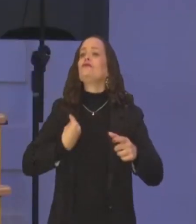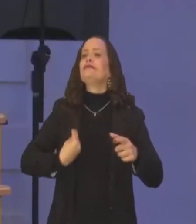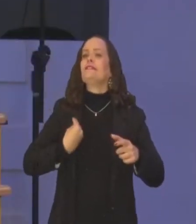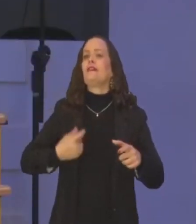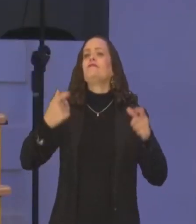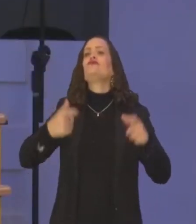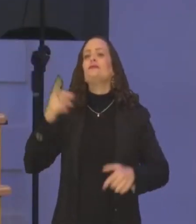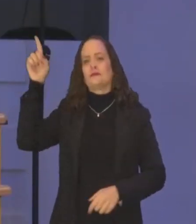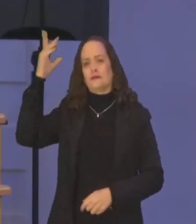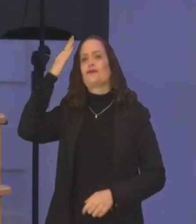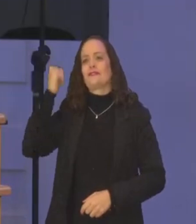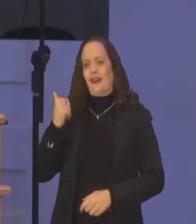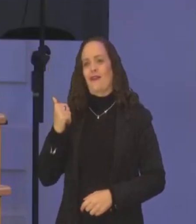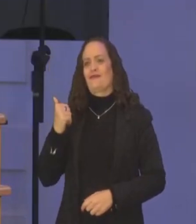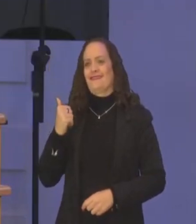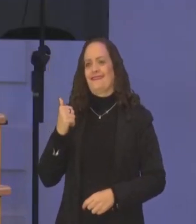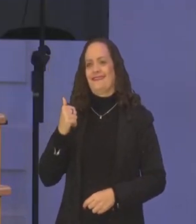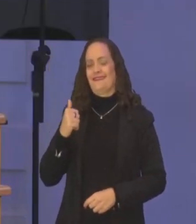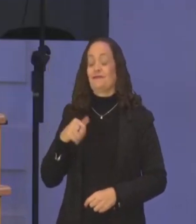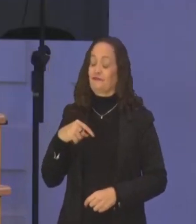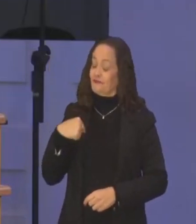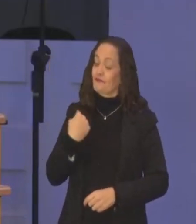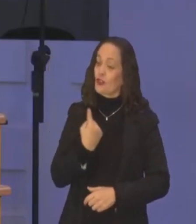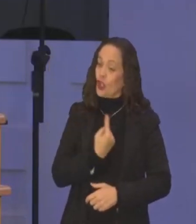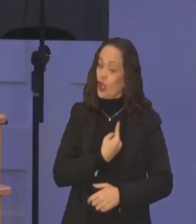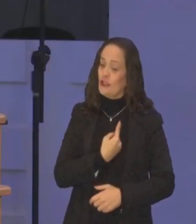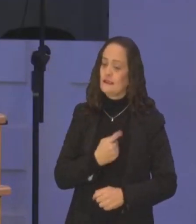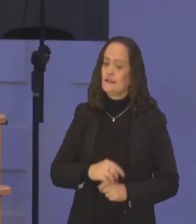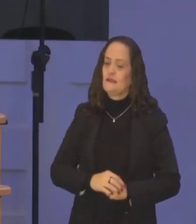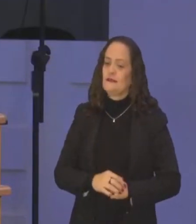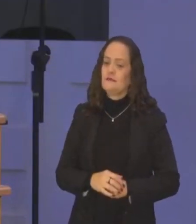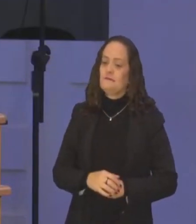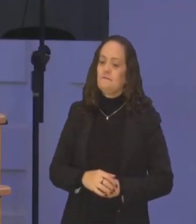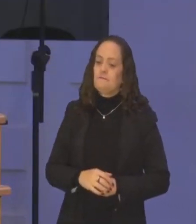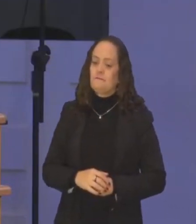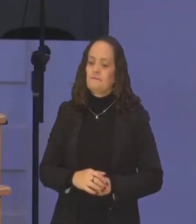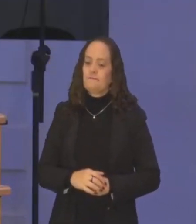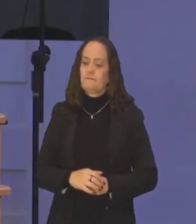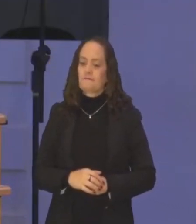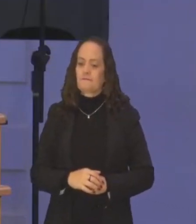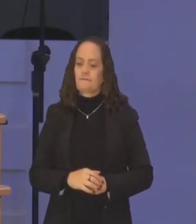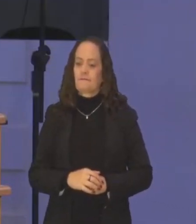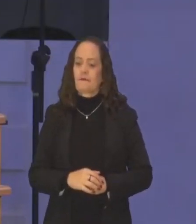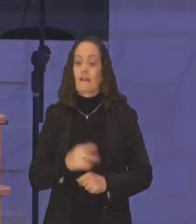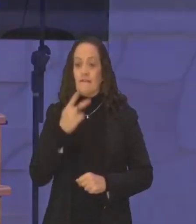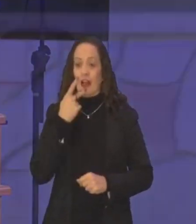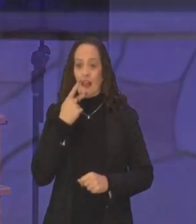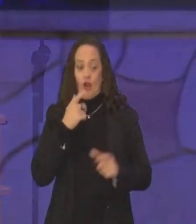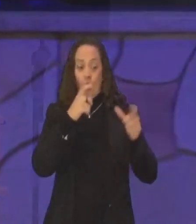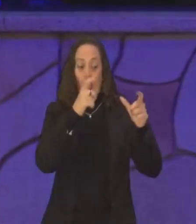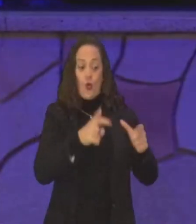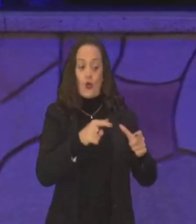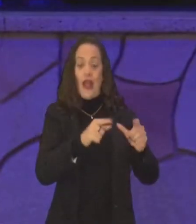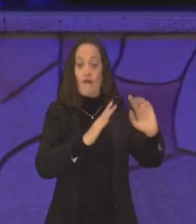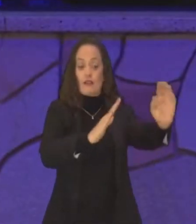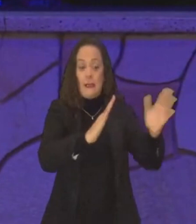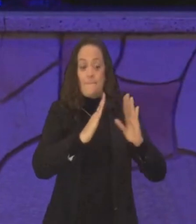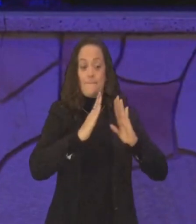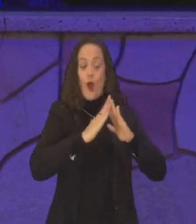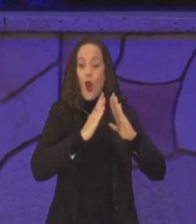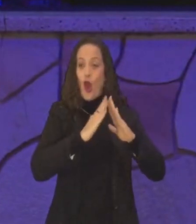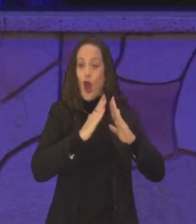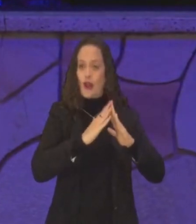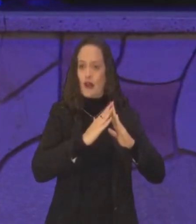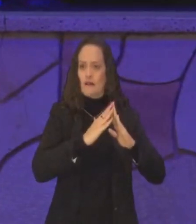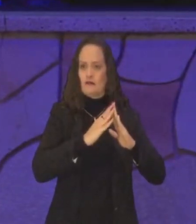habitando. E aqui nós encontramos uma declaração forte: o lugar que você habita é o trono